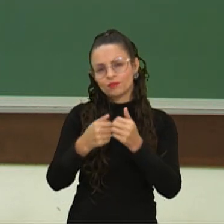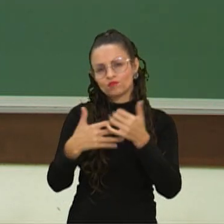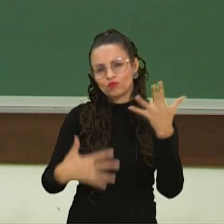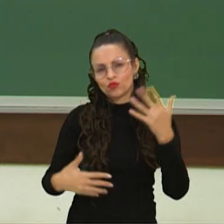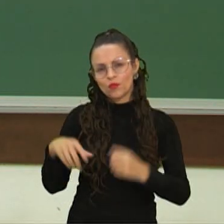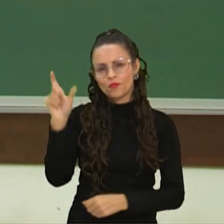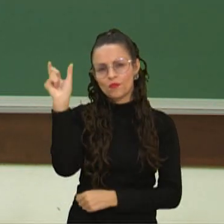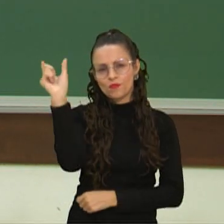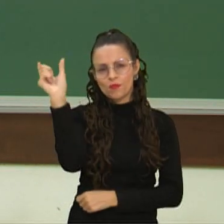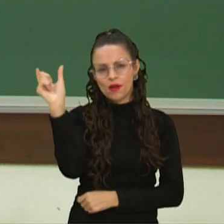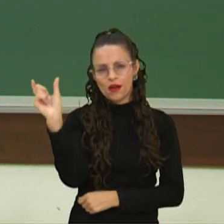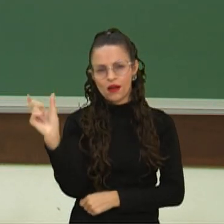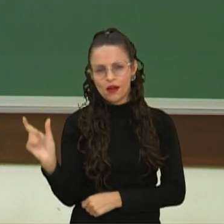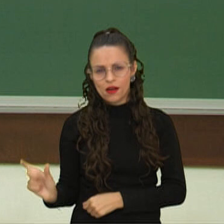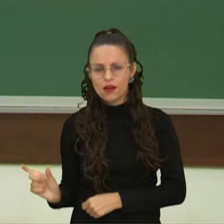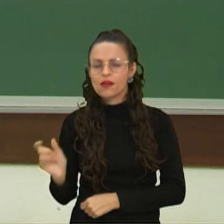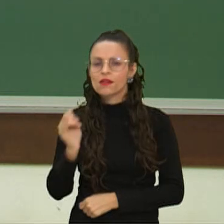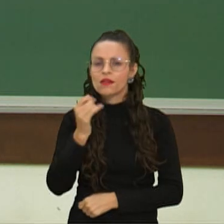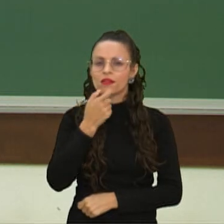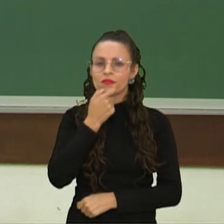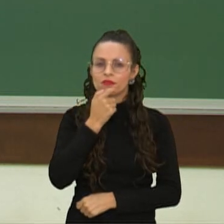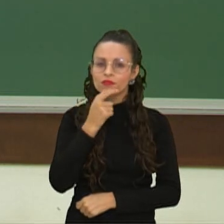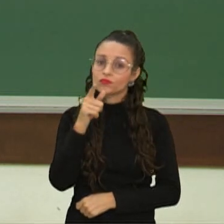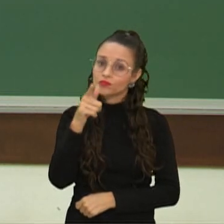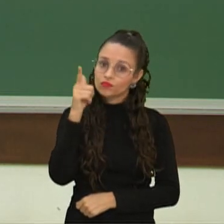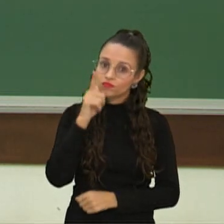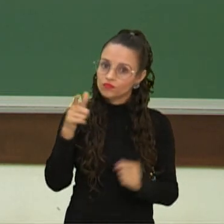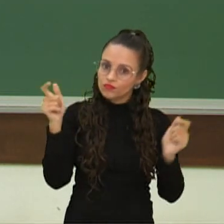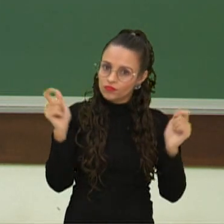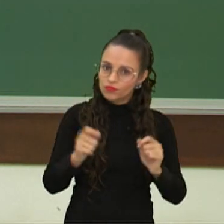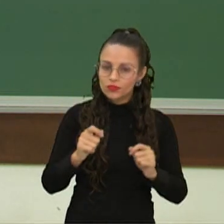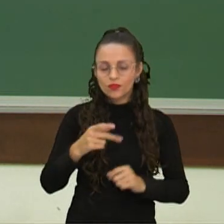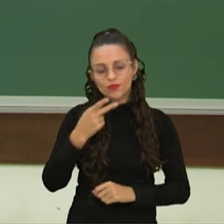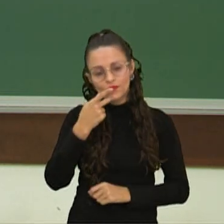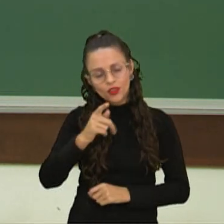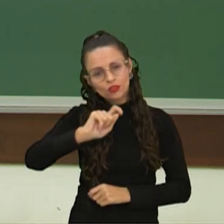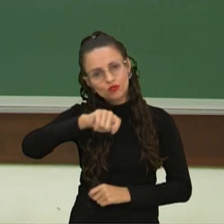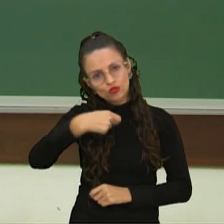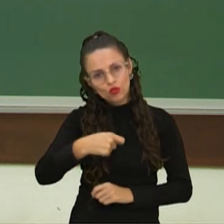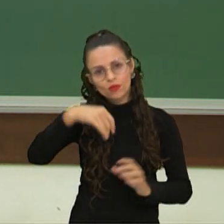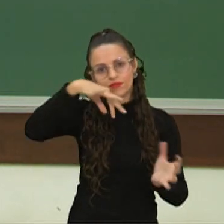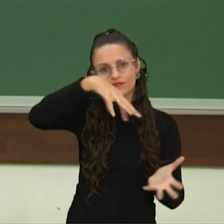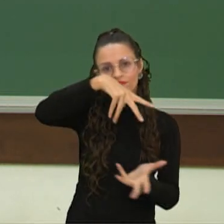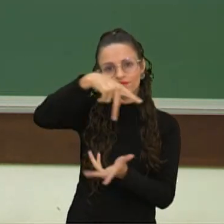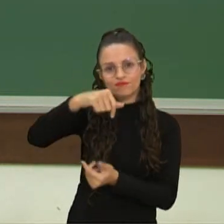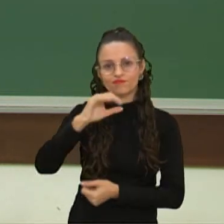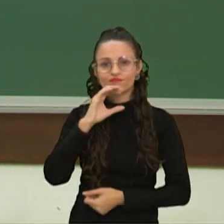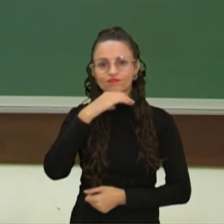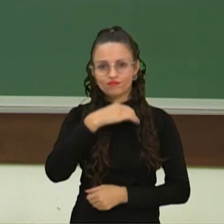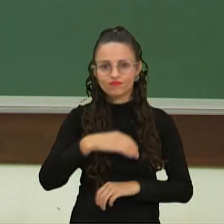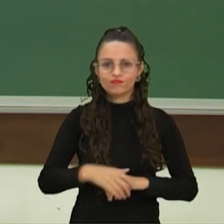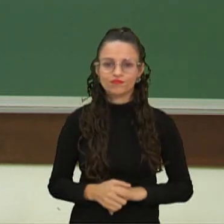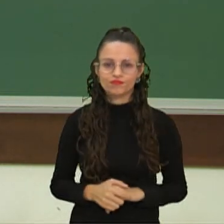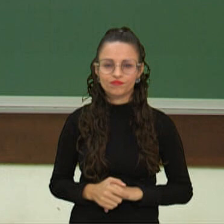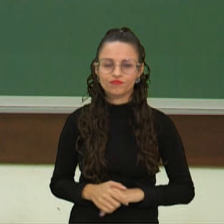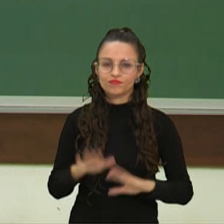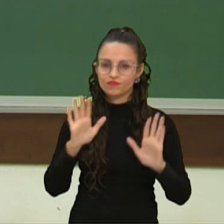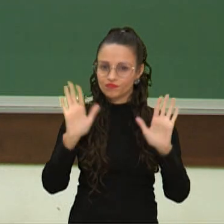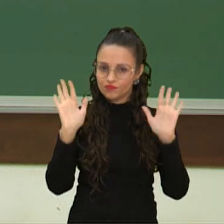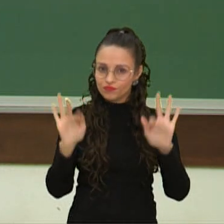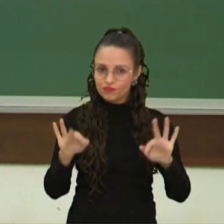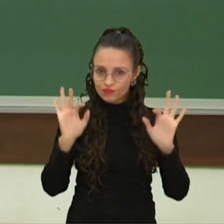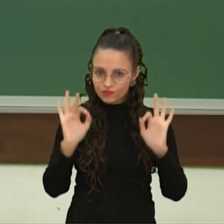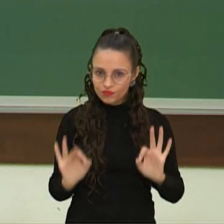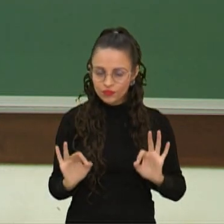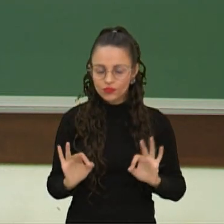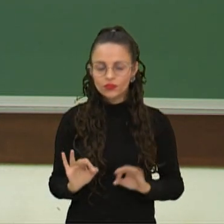discussões em inglês, você é capaz de discutir um pouco mais sobre o aquecimento global, tá ok? Então é o seguinte, ó, para a gente poder encerrar de vez